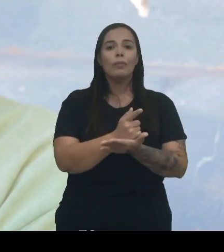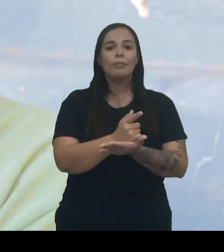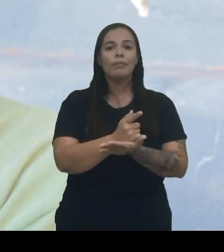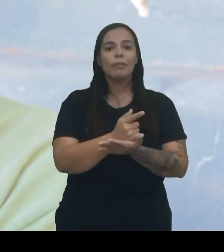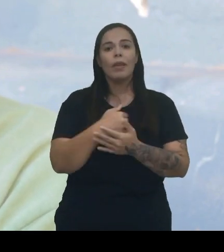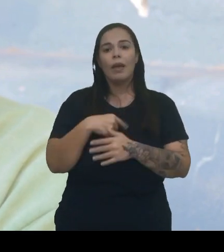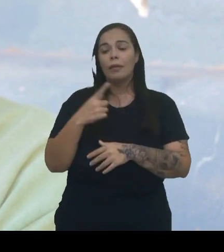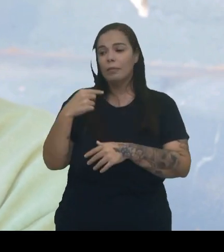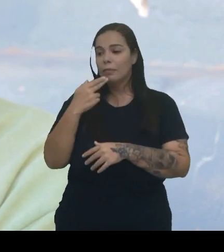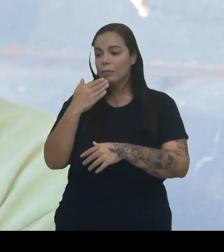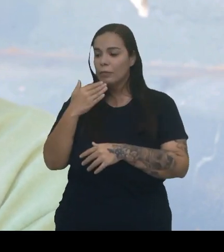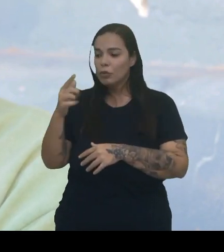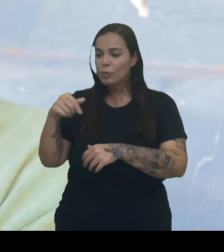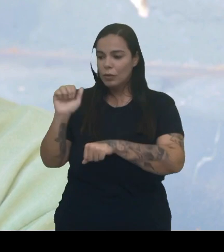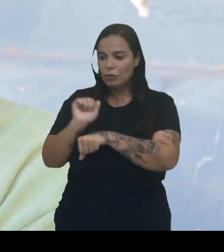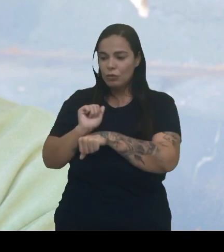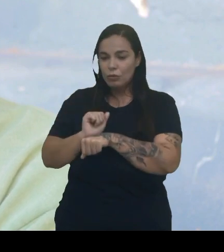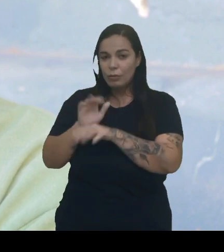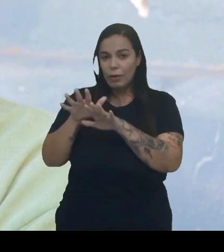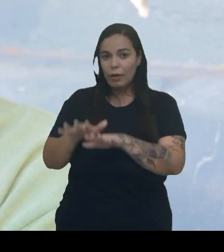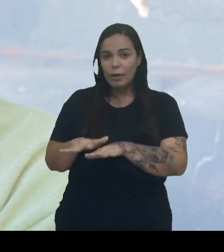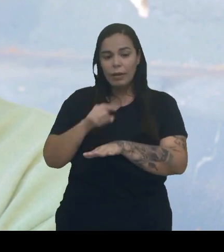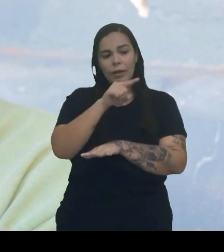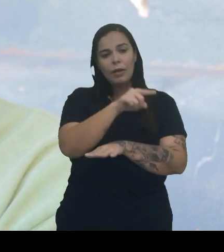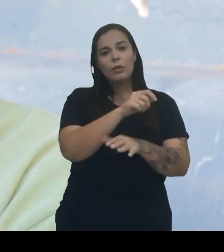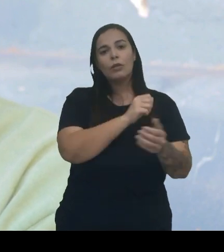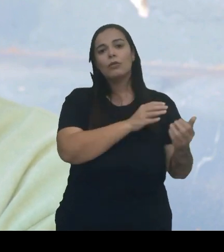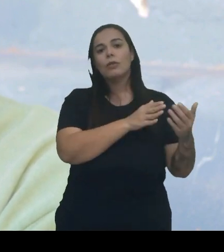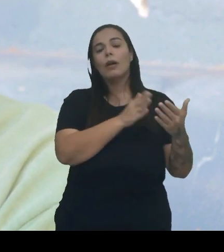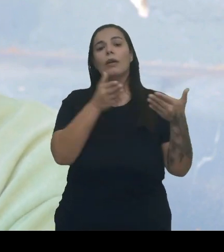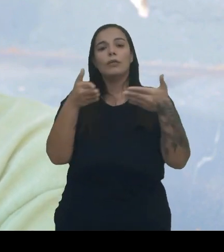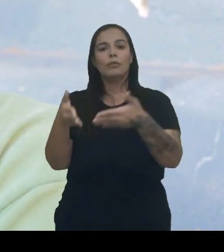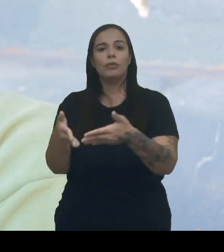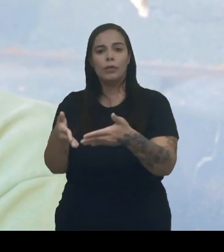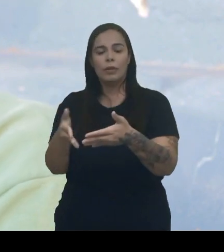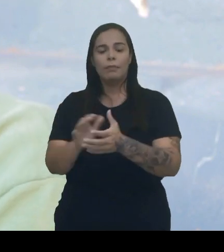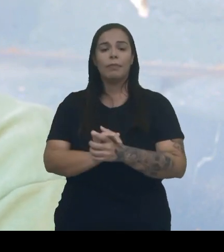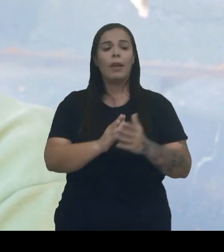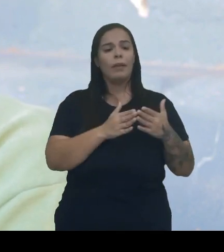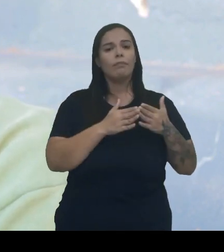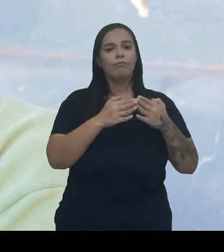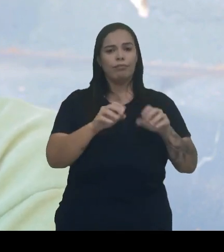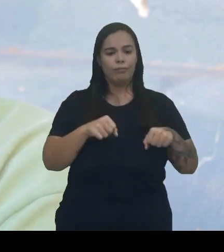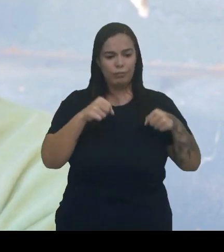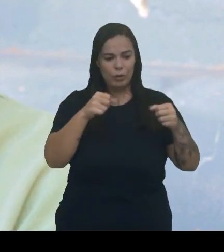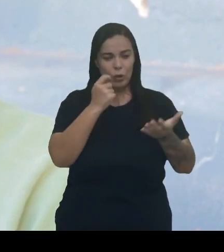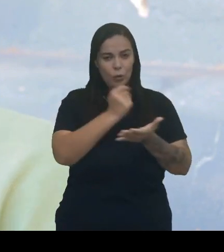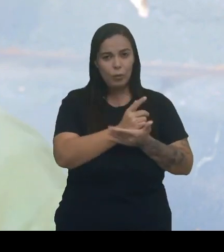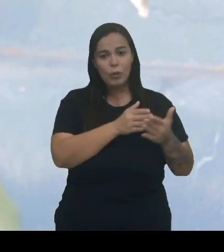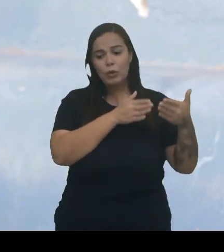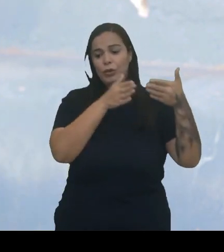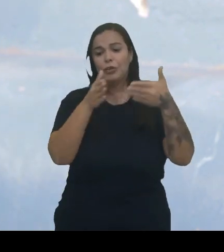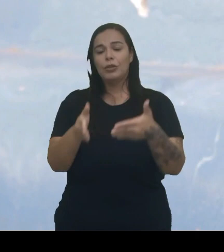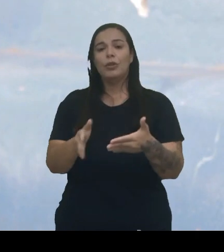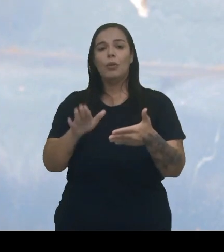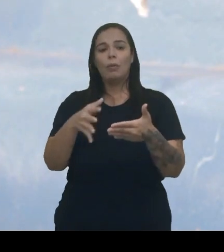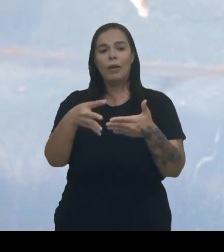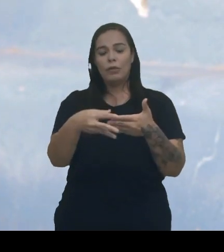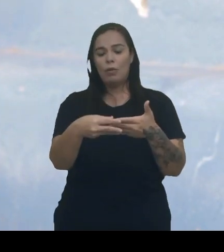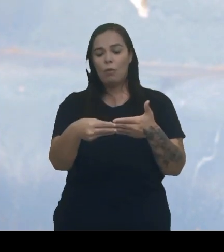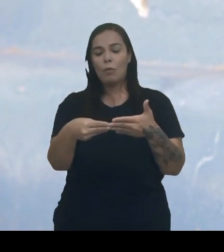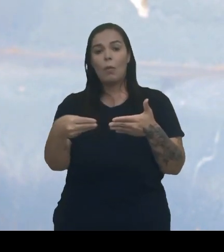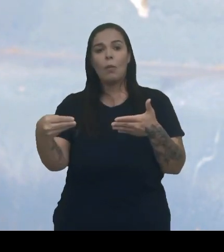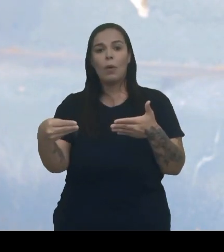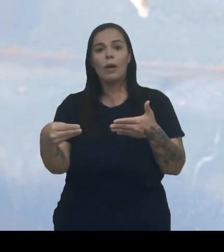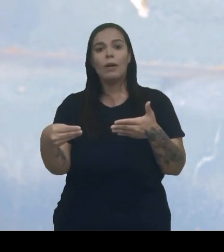gente esperar aqui de tarde, que ia chegar uma canoa aí. Aí chegou essa canoa, mas só que a polpa dela aqui, essa